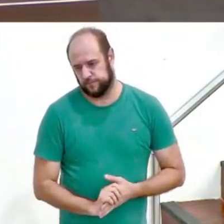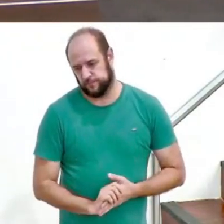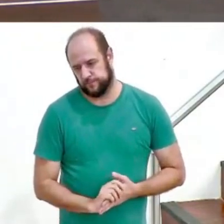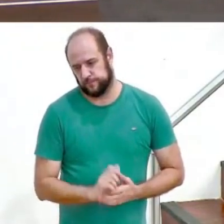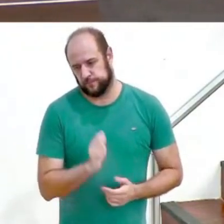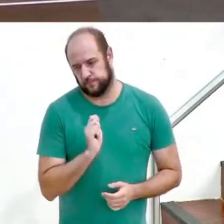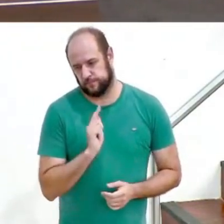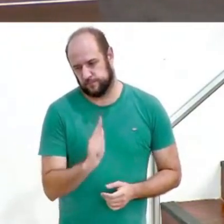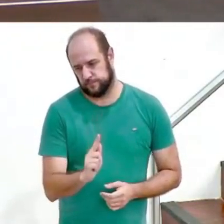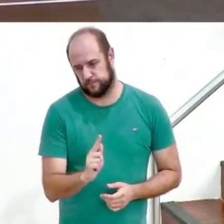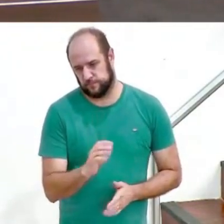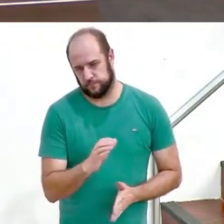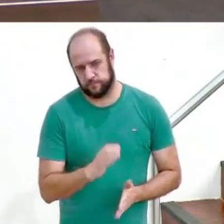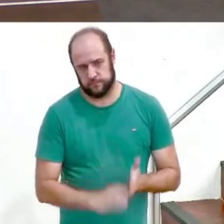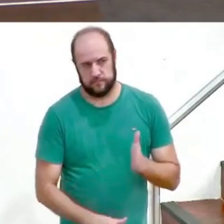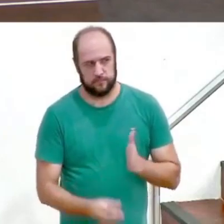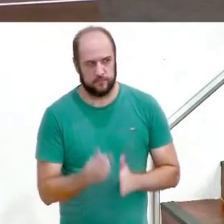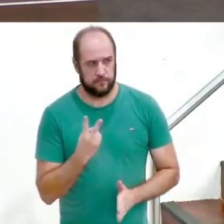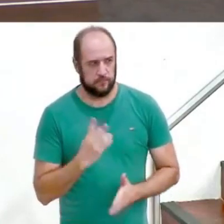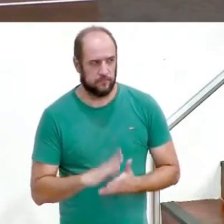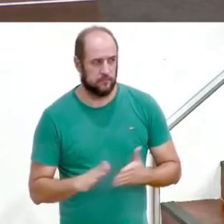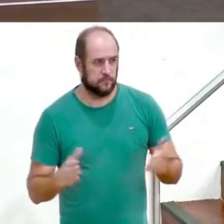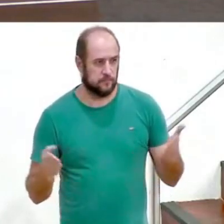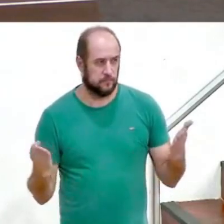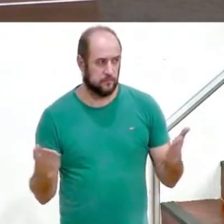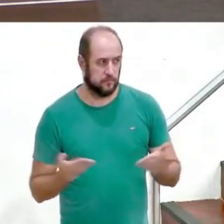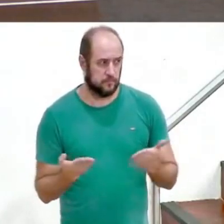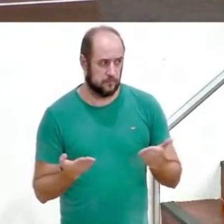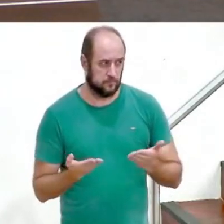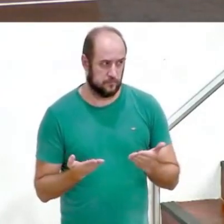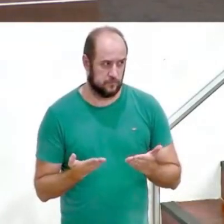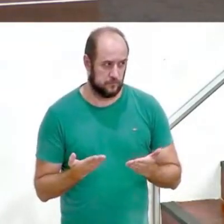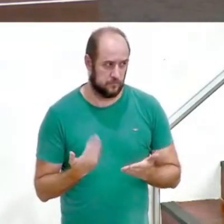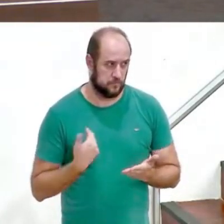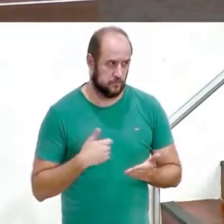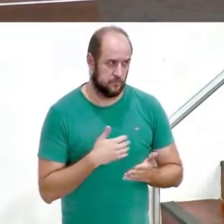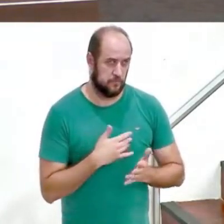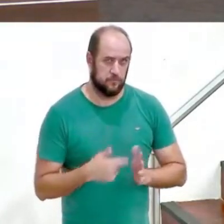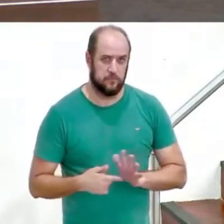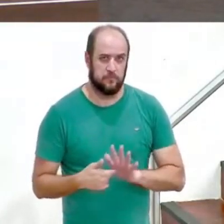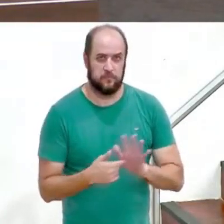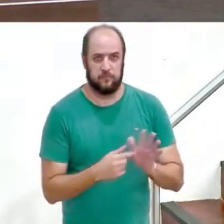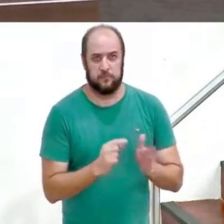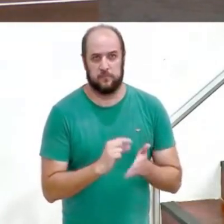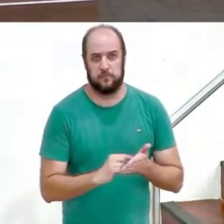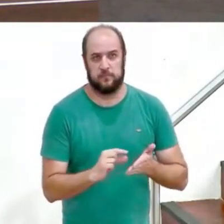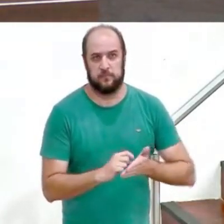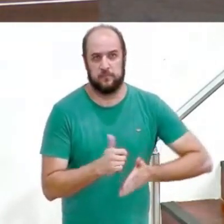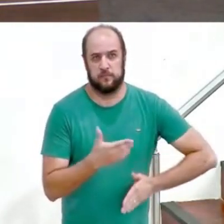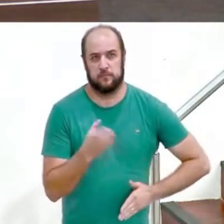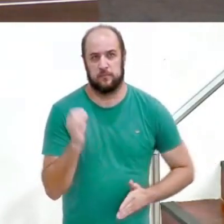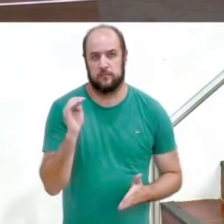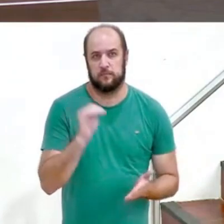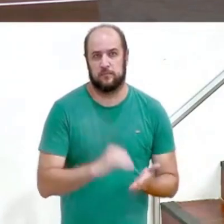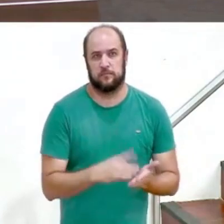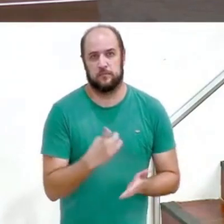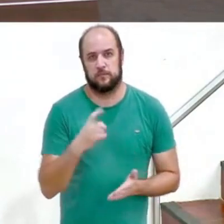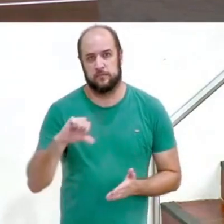Ageu, capítulo 2. Hoje nós vamos expor os versos de 10 a